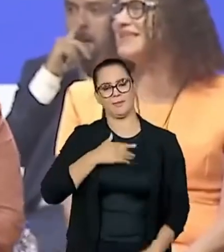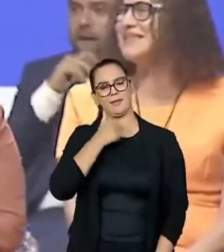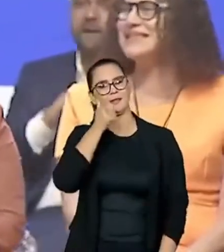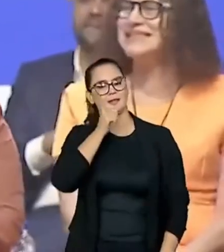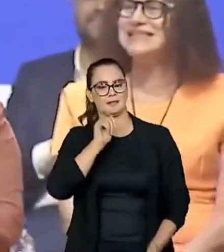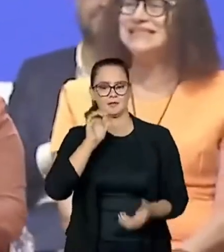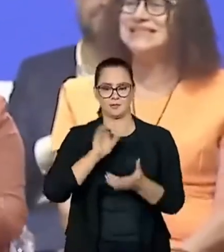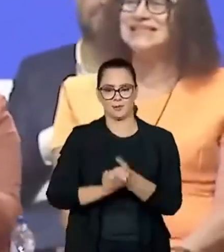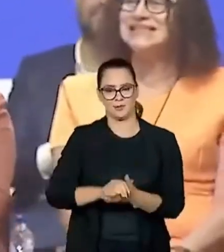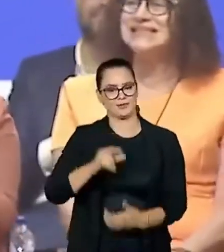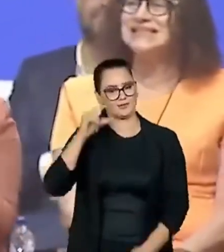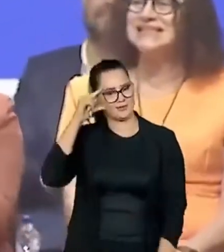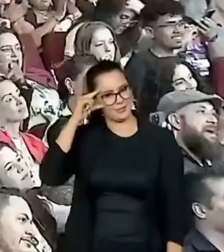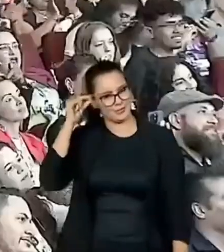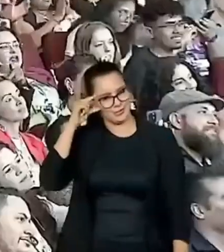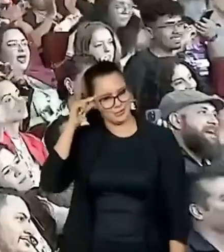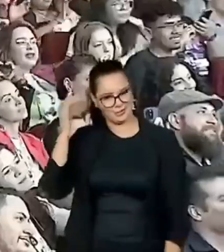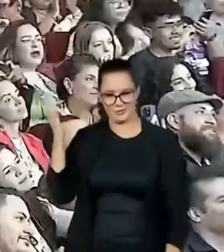Janja.